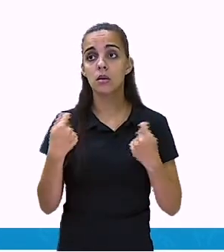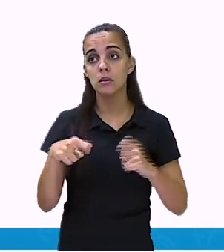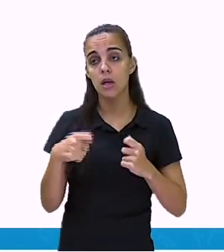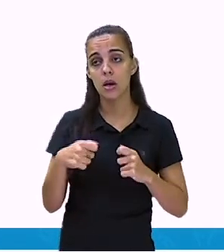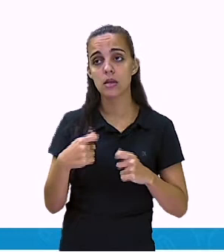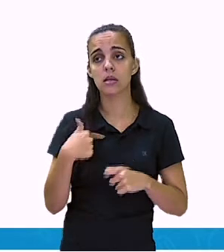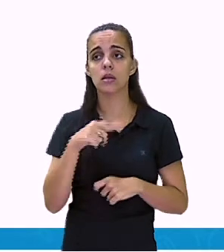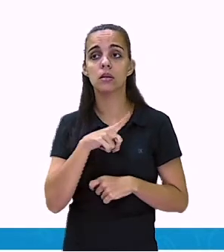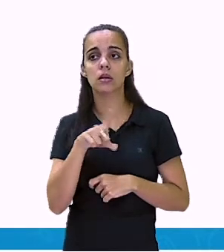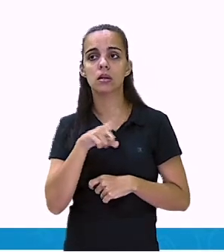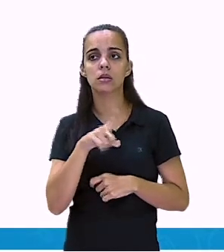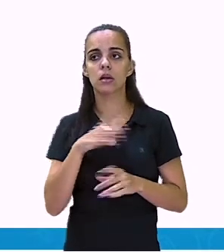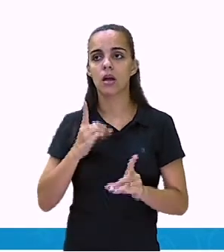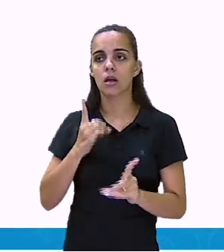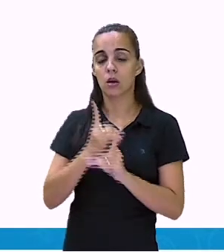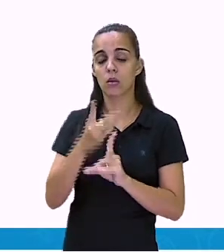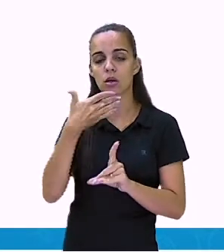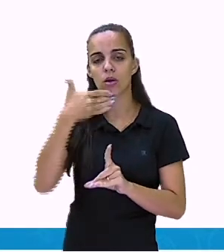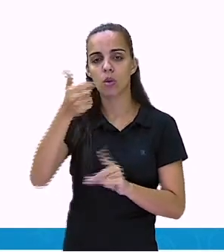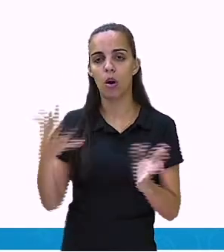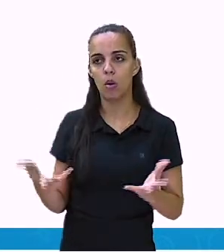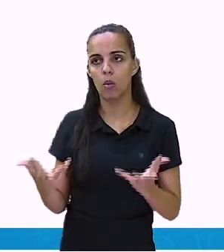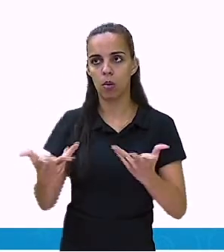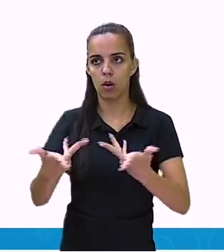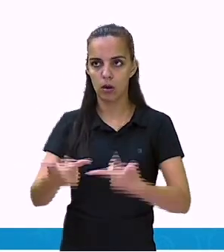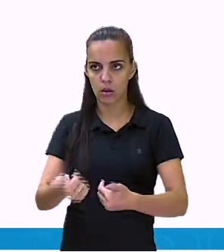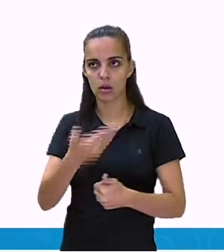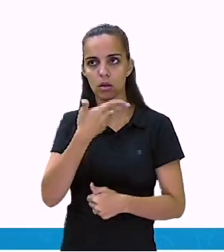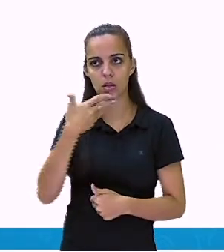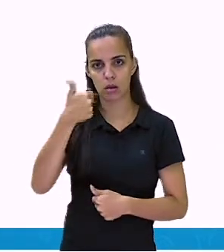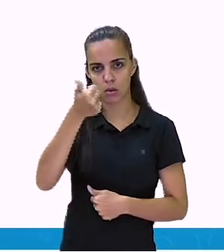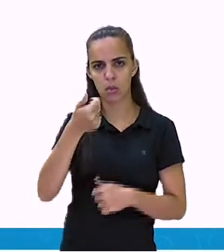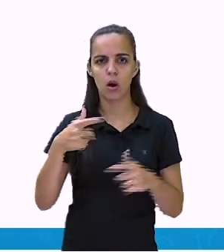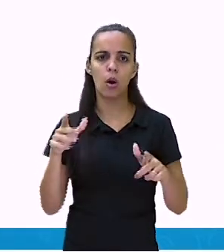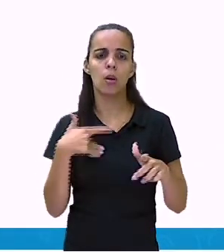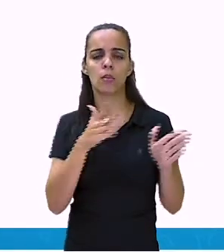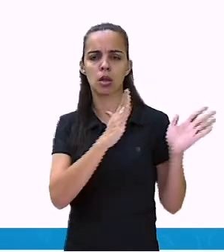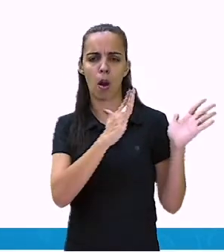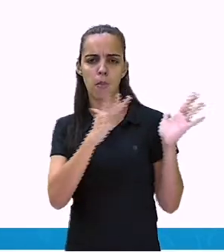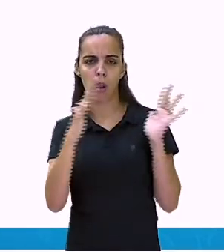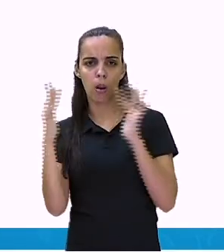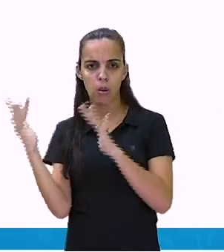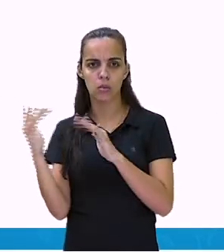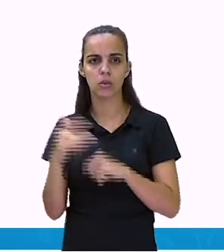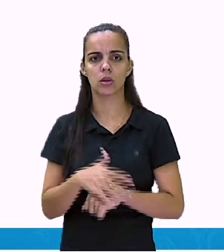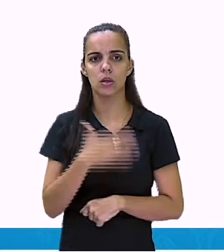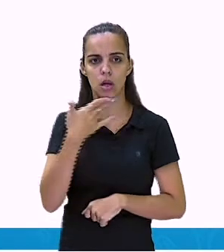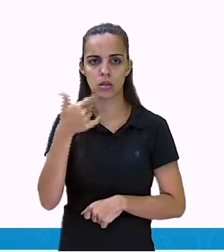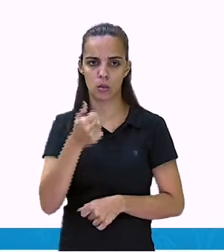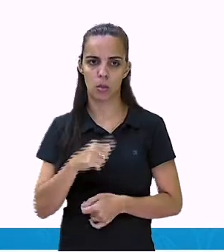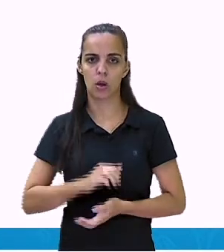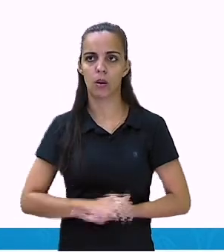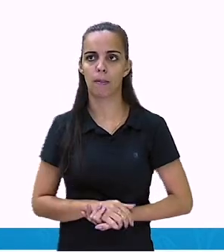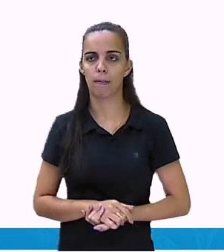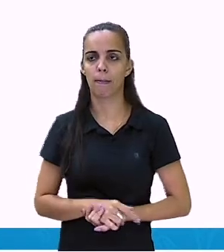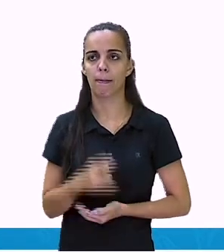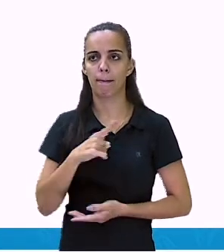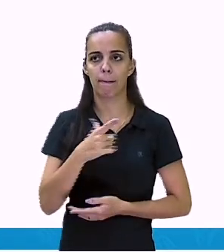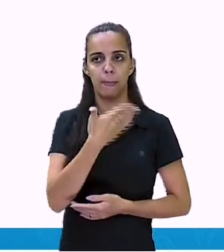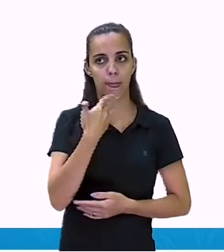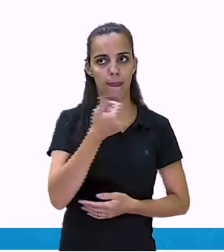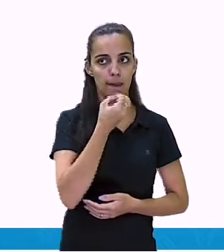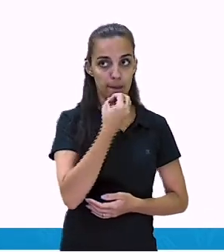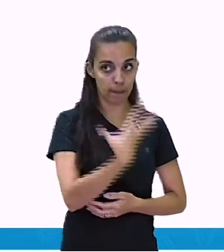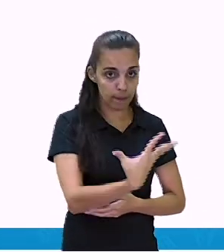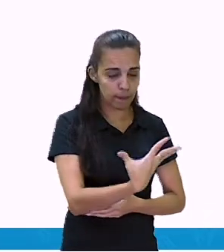necessário que haja uma qualificação na programação, né? Ao mesmo tempo que ele fala que